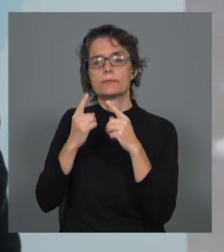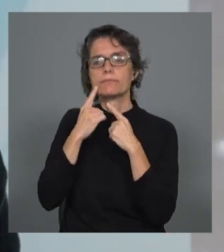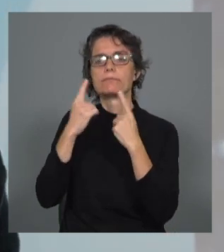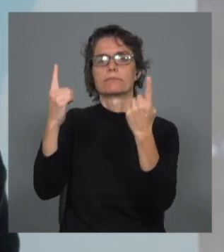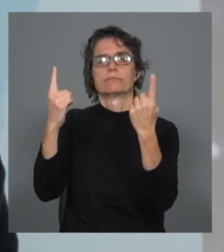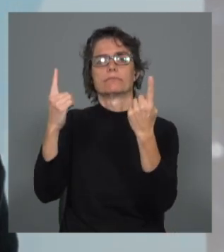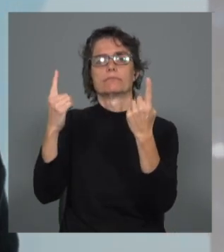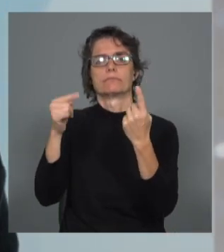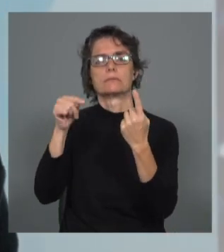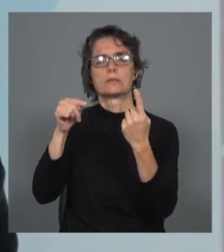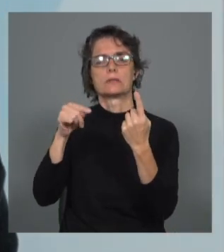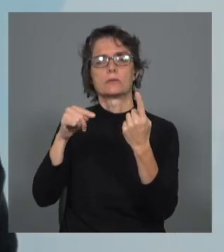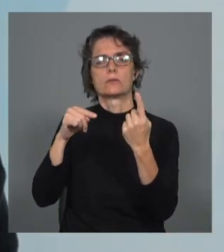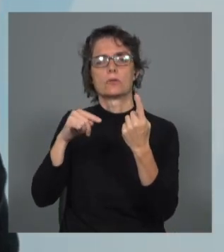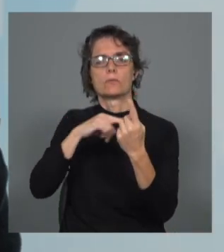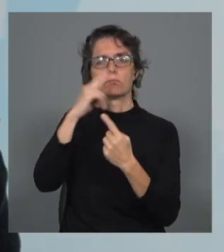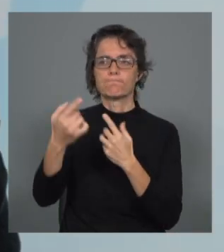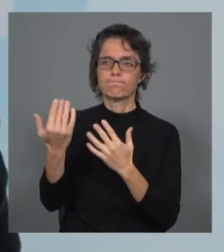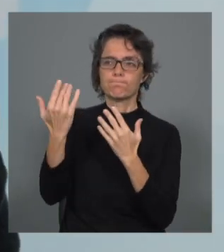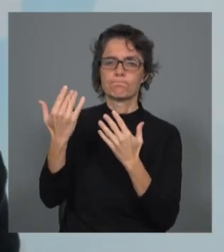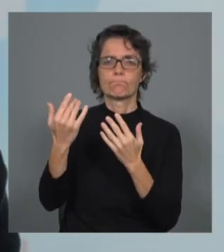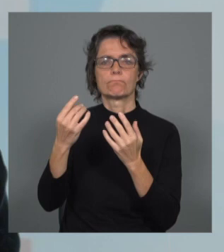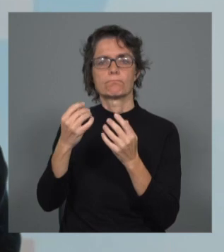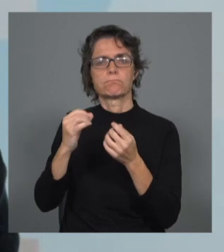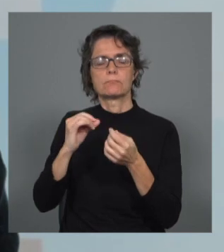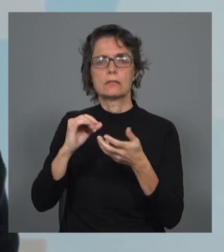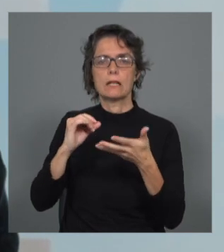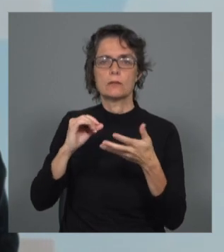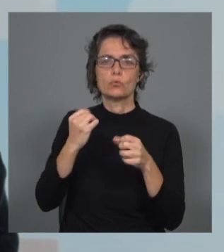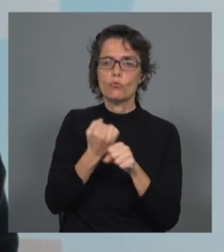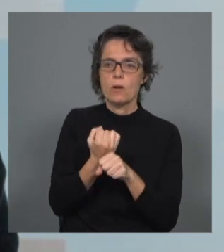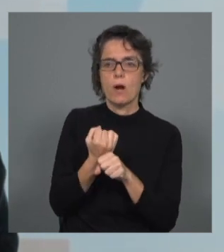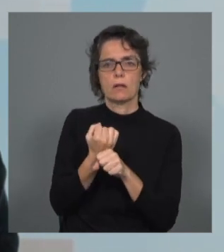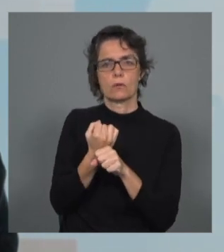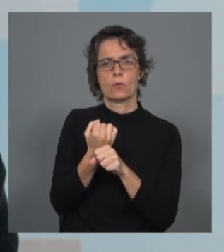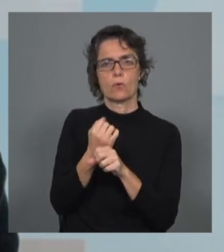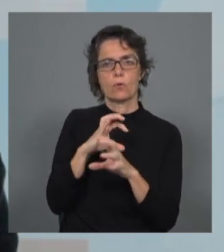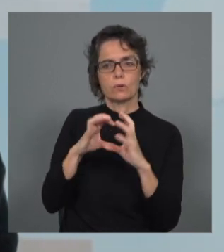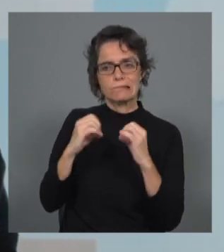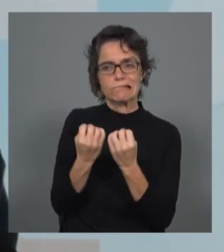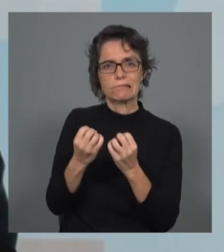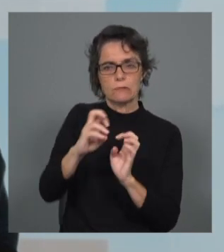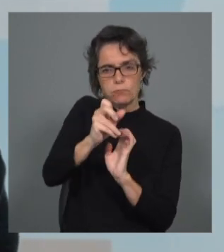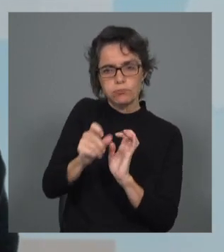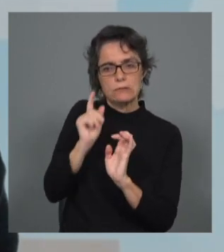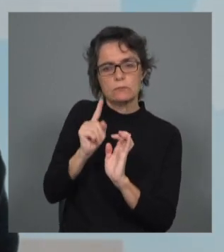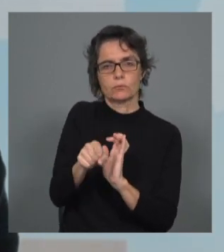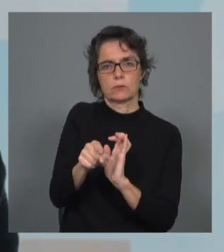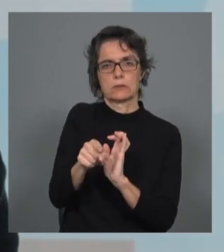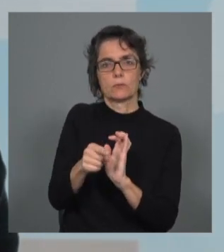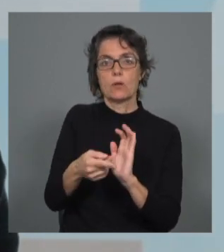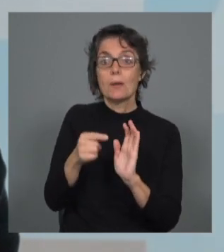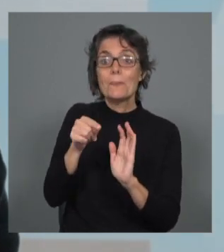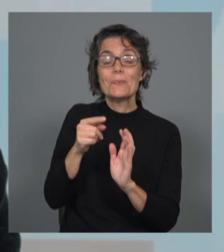esta comemoração do ano da imprensa regional, foi de facto para comprovar que efetivamente todos nós precisamos da